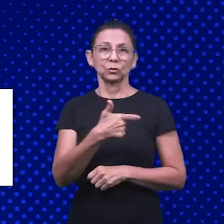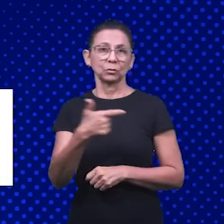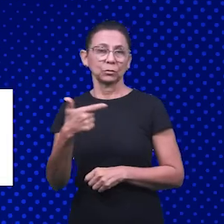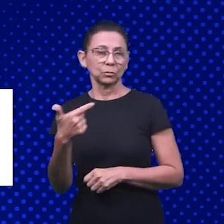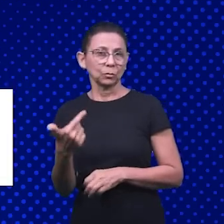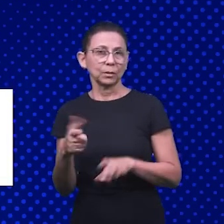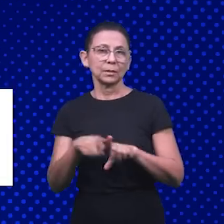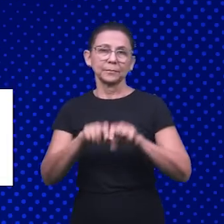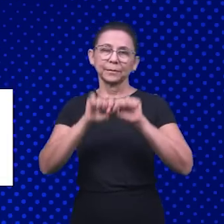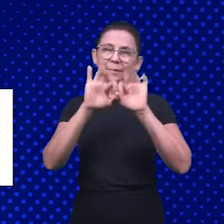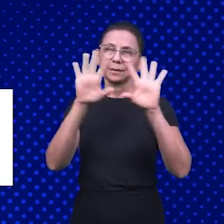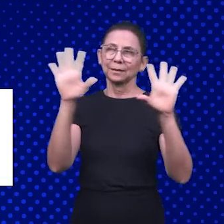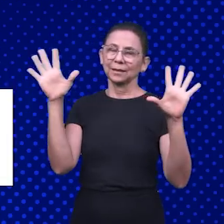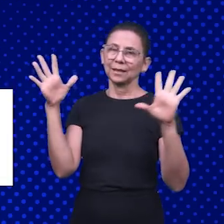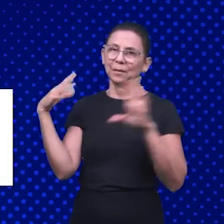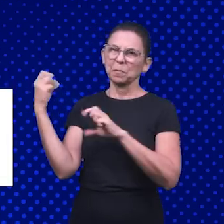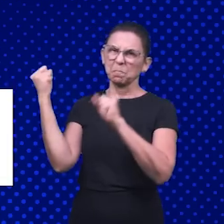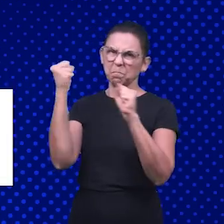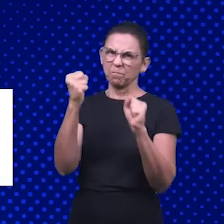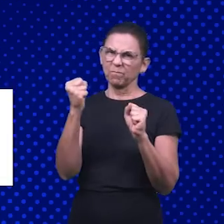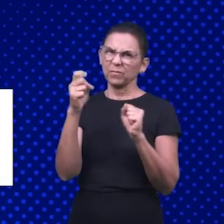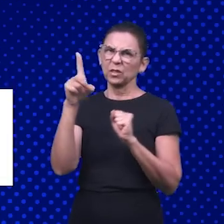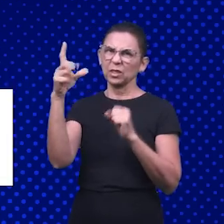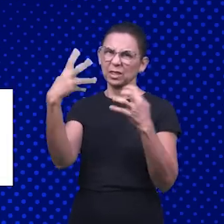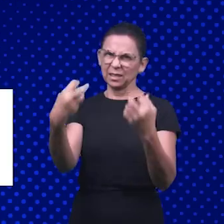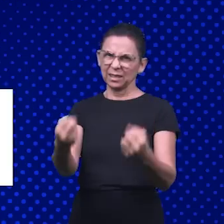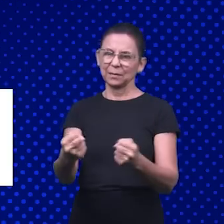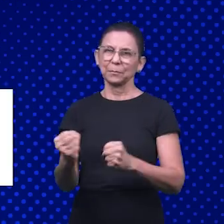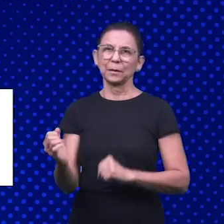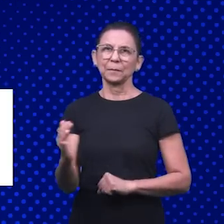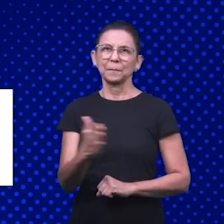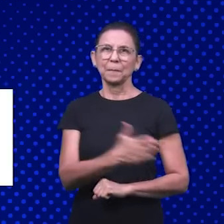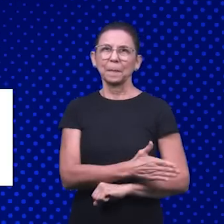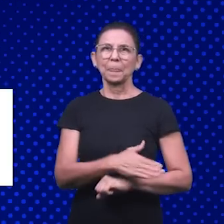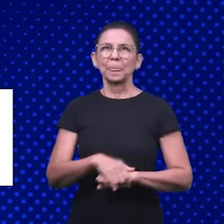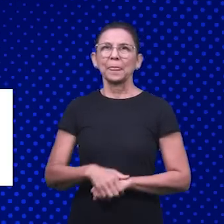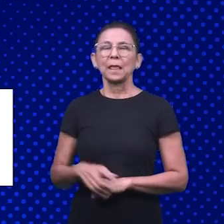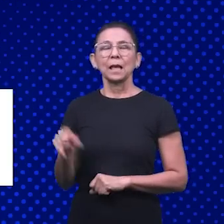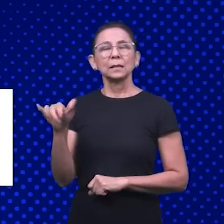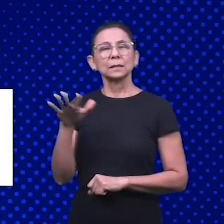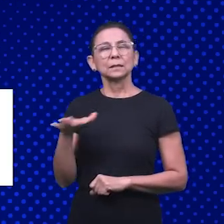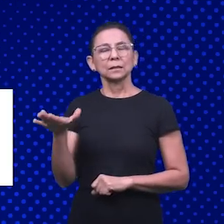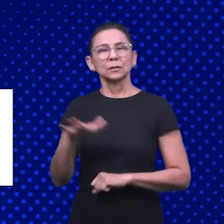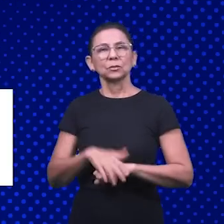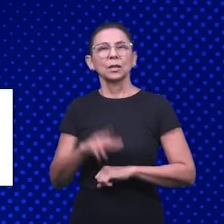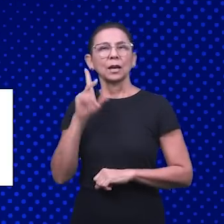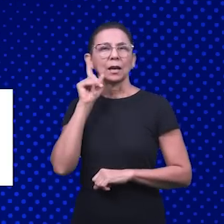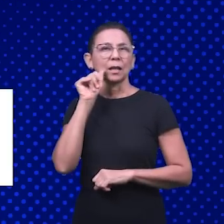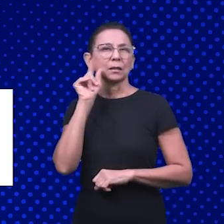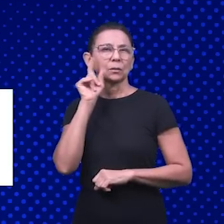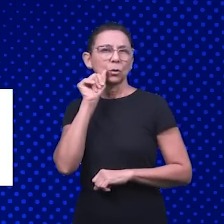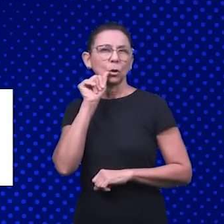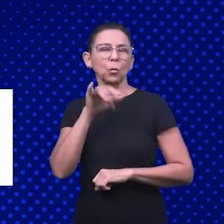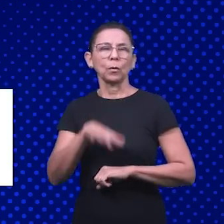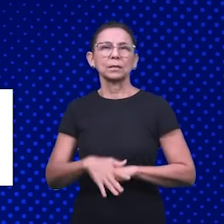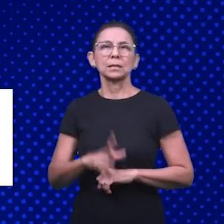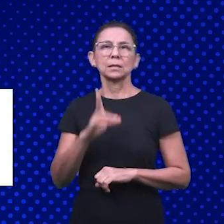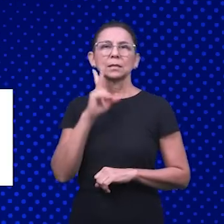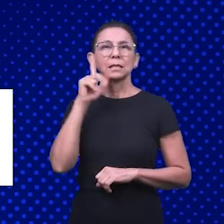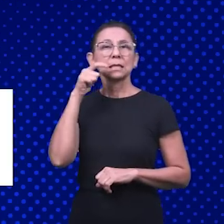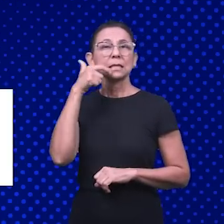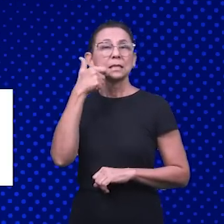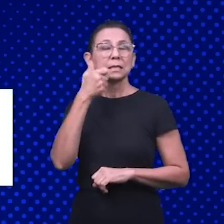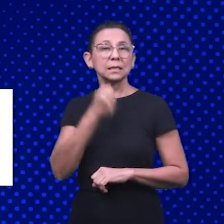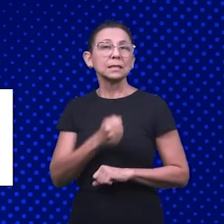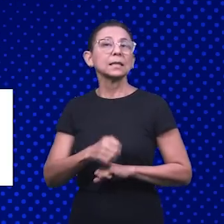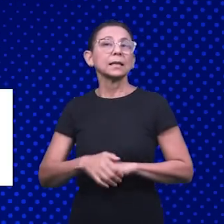claro, receber poder dos altos céus. Aqui em Alagoas, onde gravamos esse boletim, tivemos uma ceia que antecedeu o